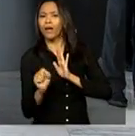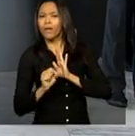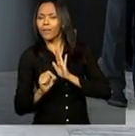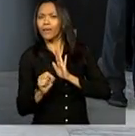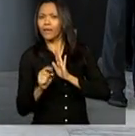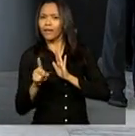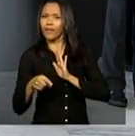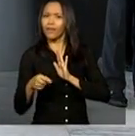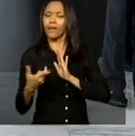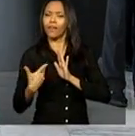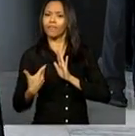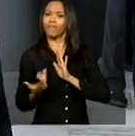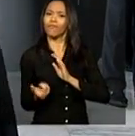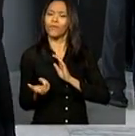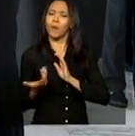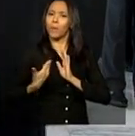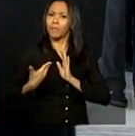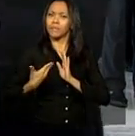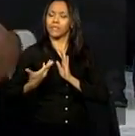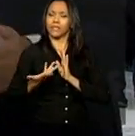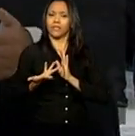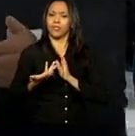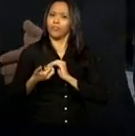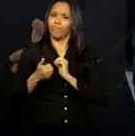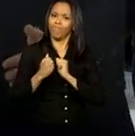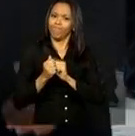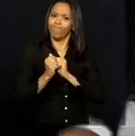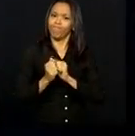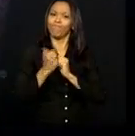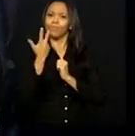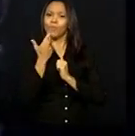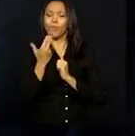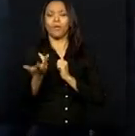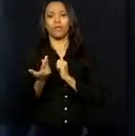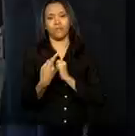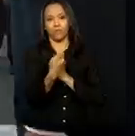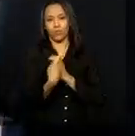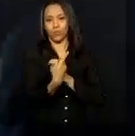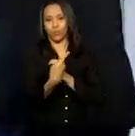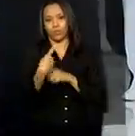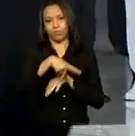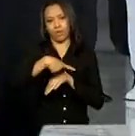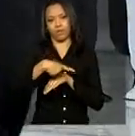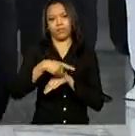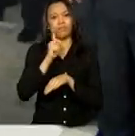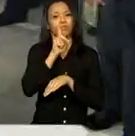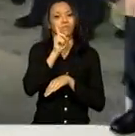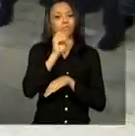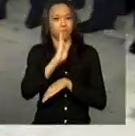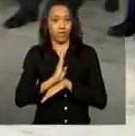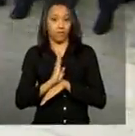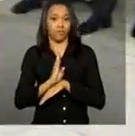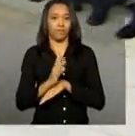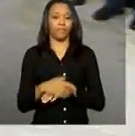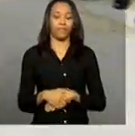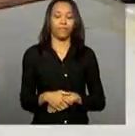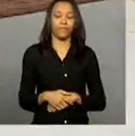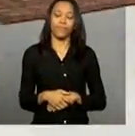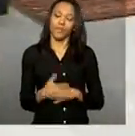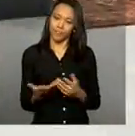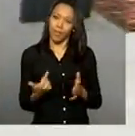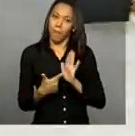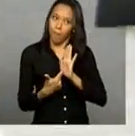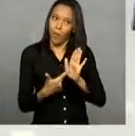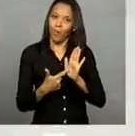um link pessoal para um restabelecimento de relações mais normais entre os dois países. Já é um indicativo, não é por acaso. Não é